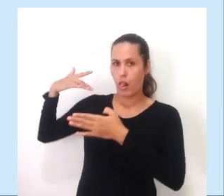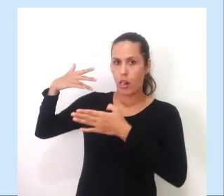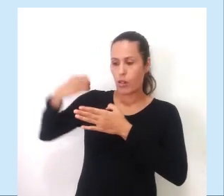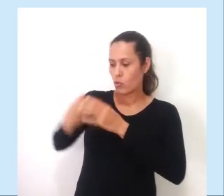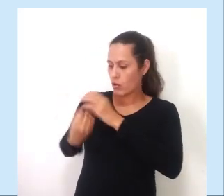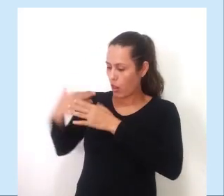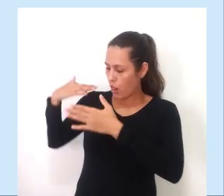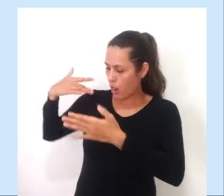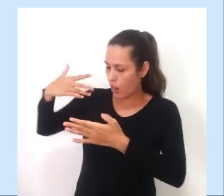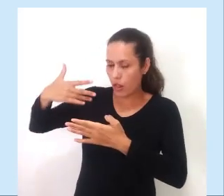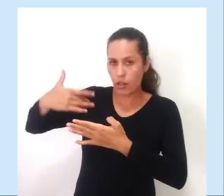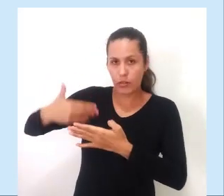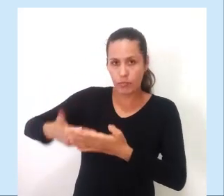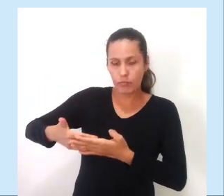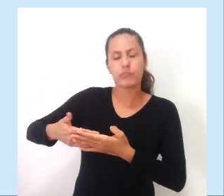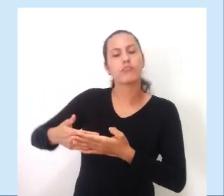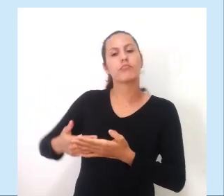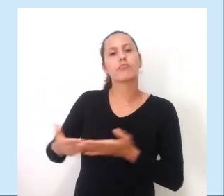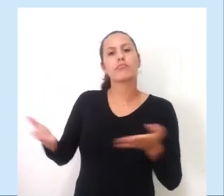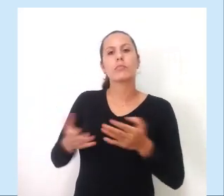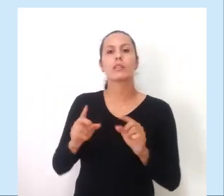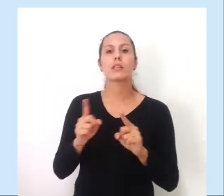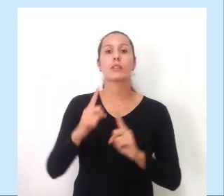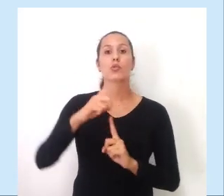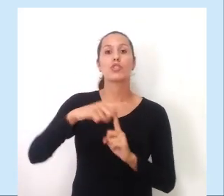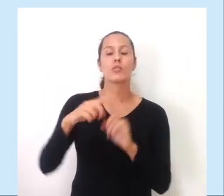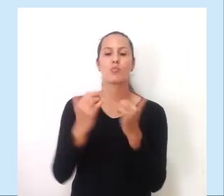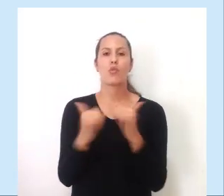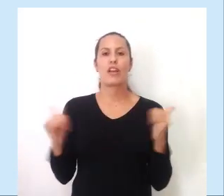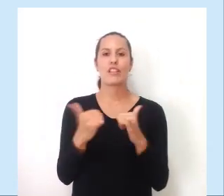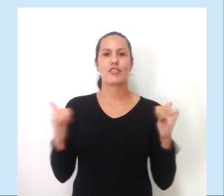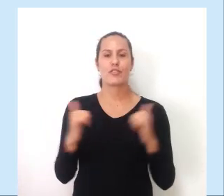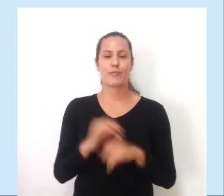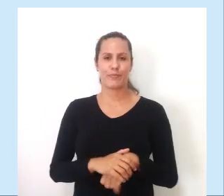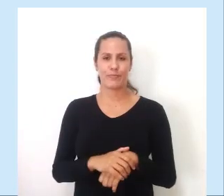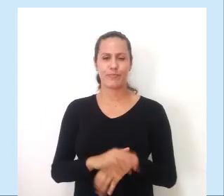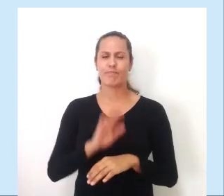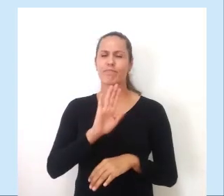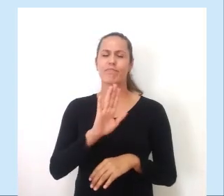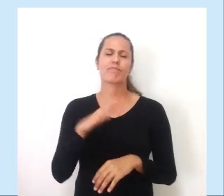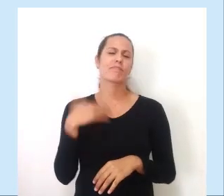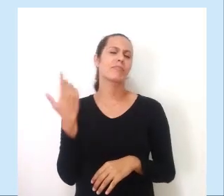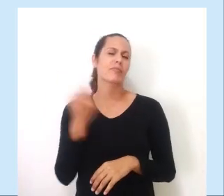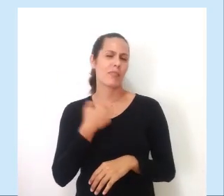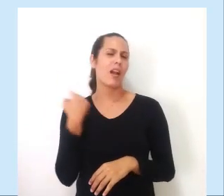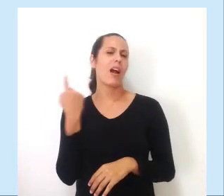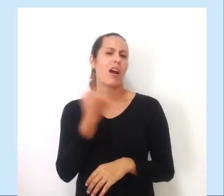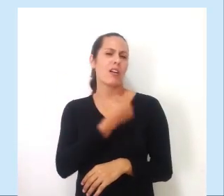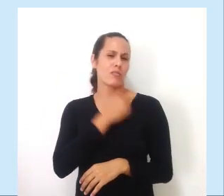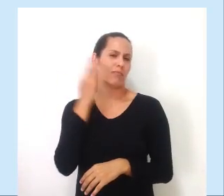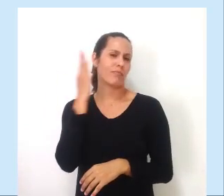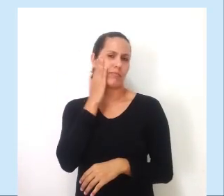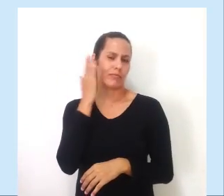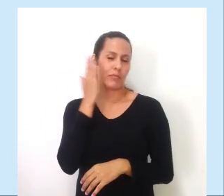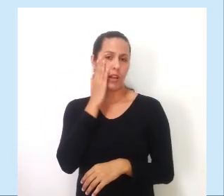as fontes de energia, ok? Vamos lá! A gente sabe que